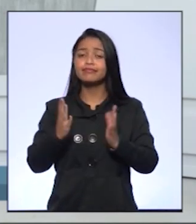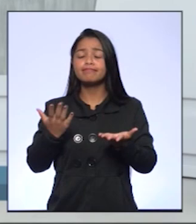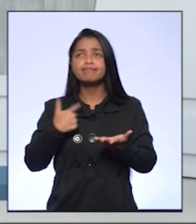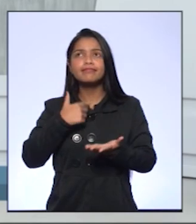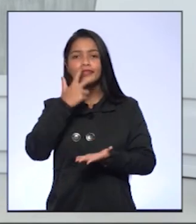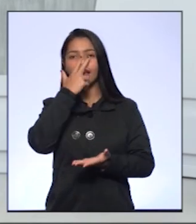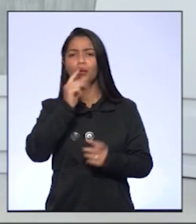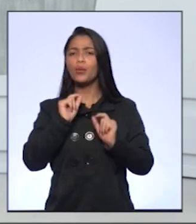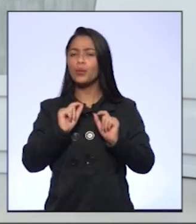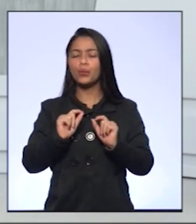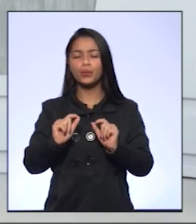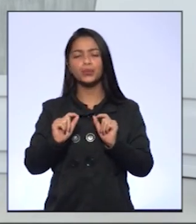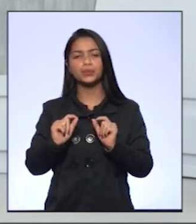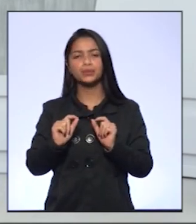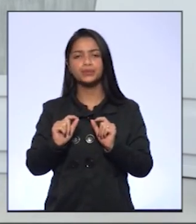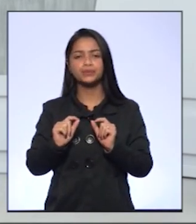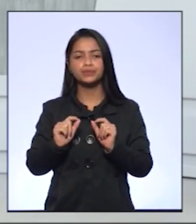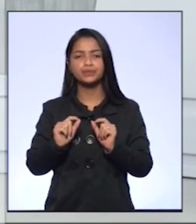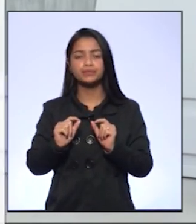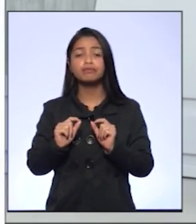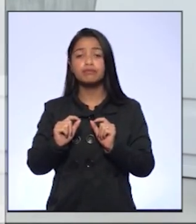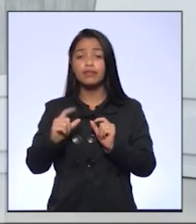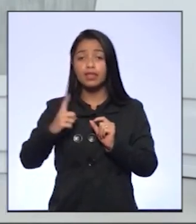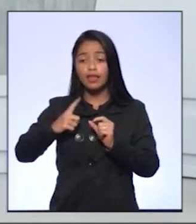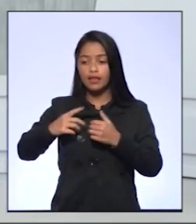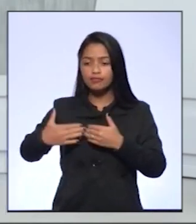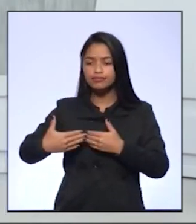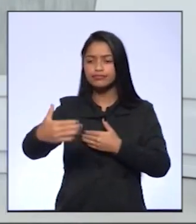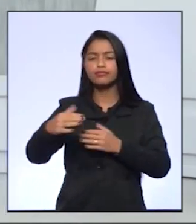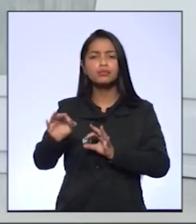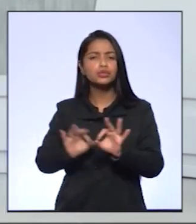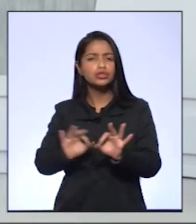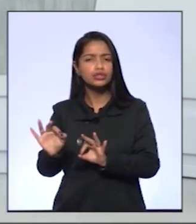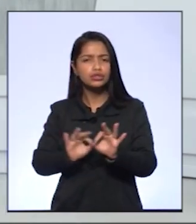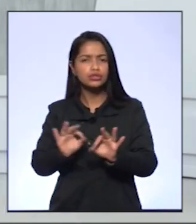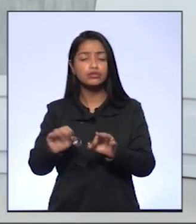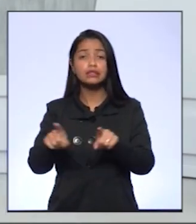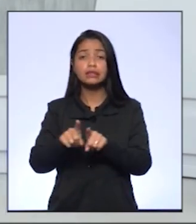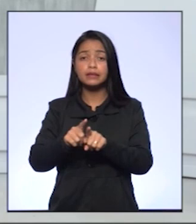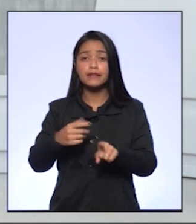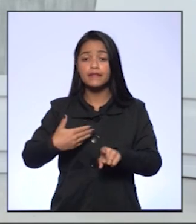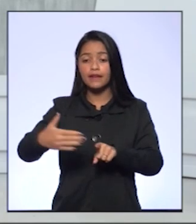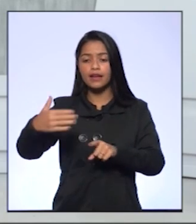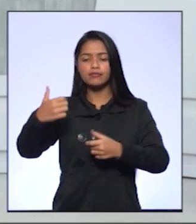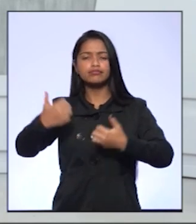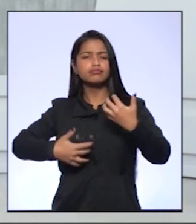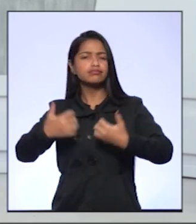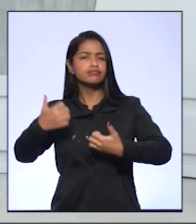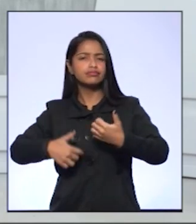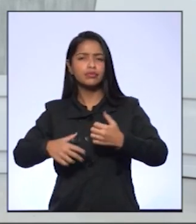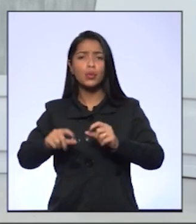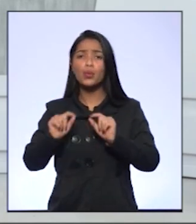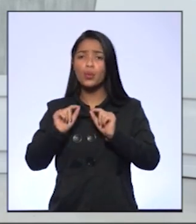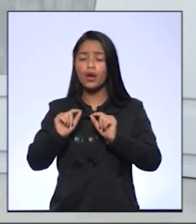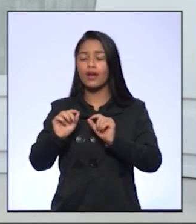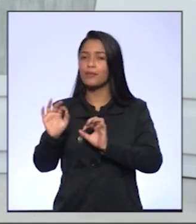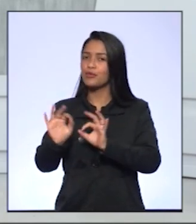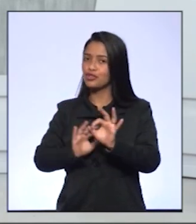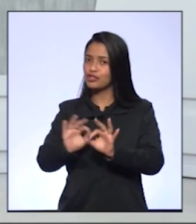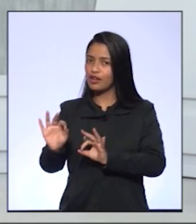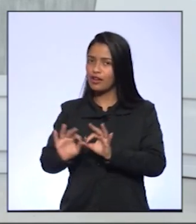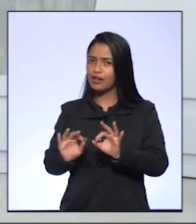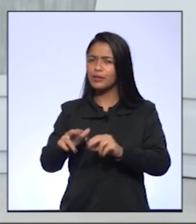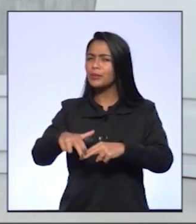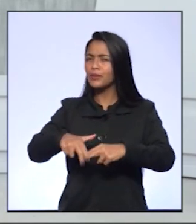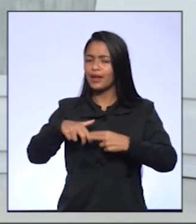esteja traçando todo um projeto e falando sobre todo um projeto que, mano, é uma prova difícil. É